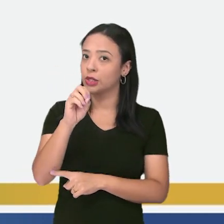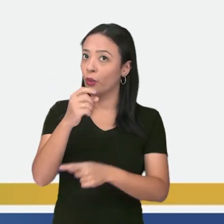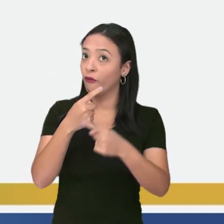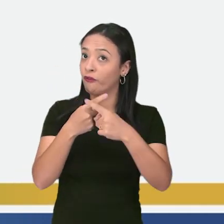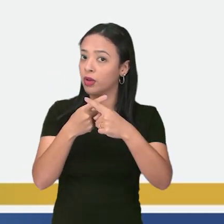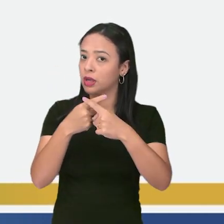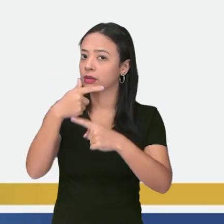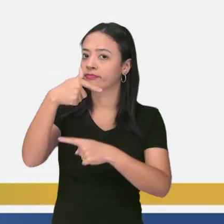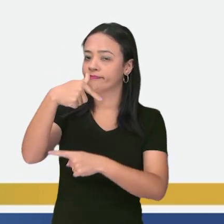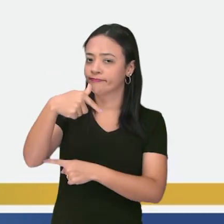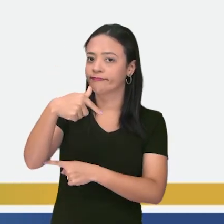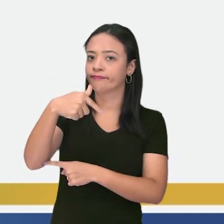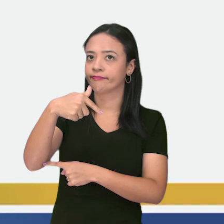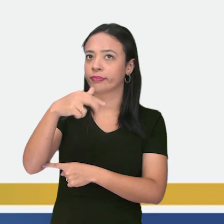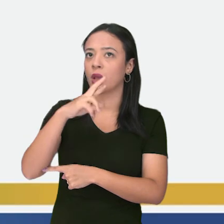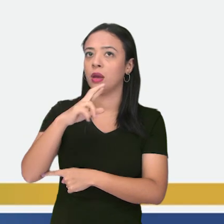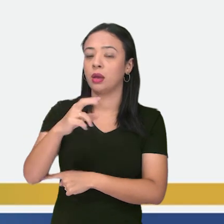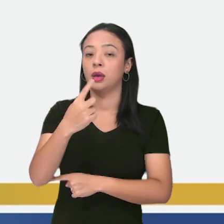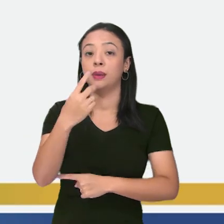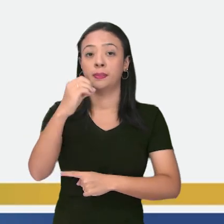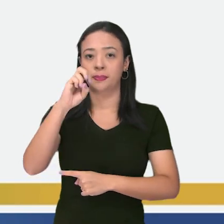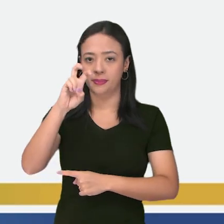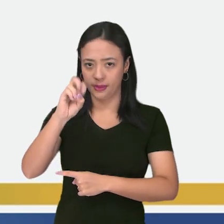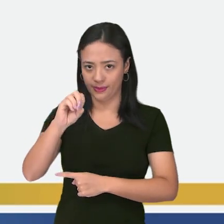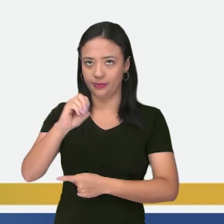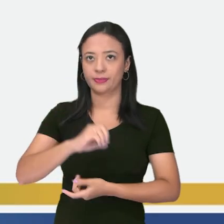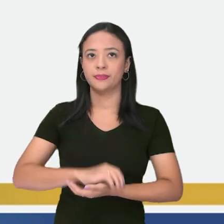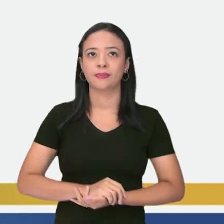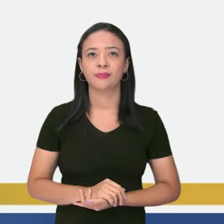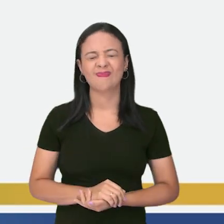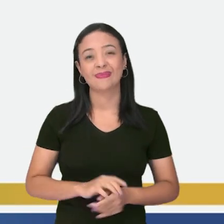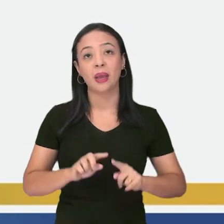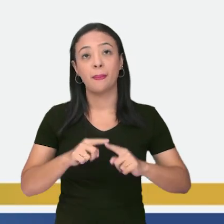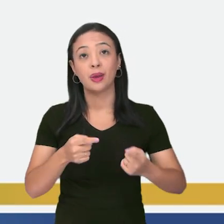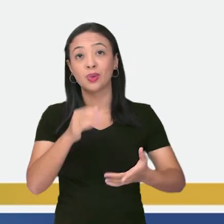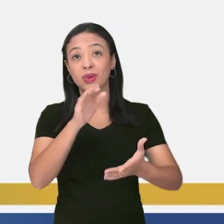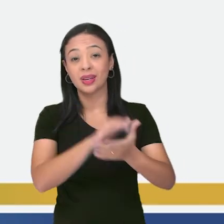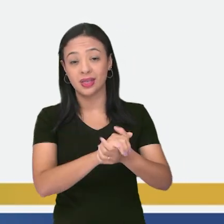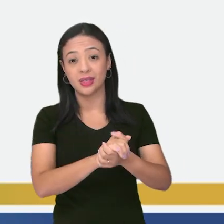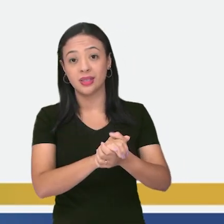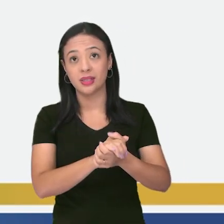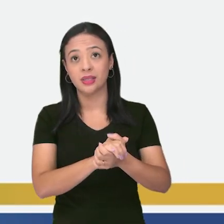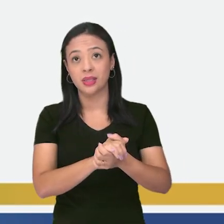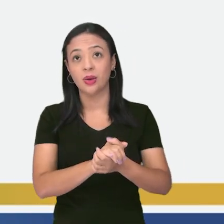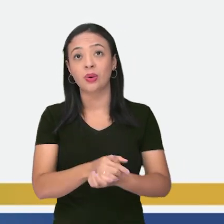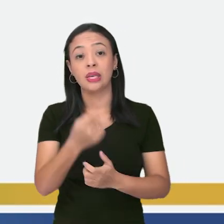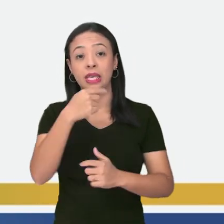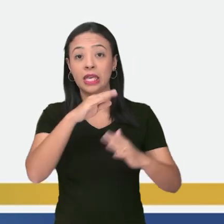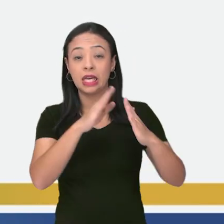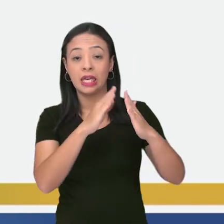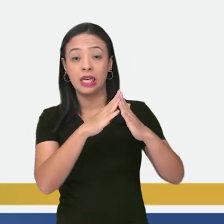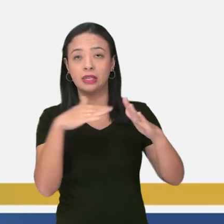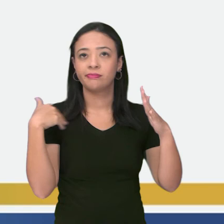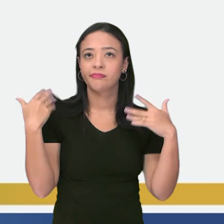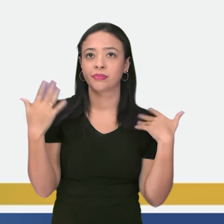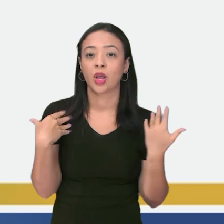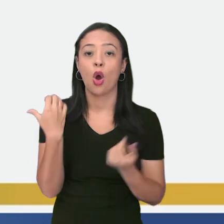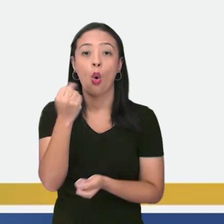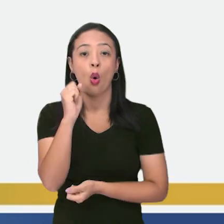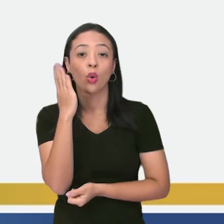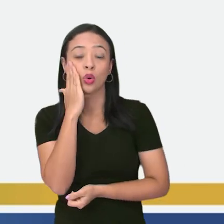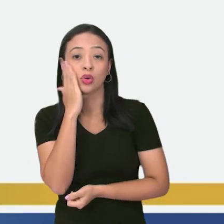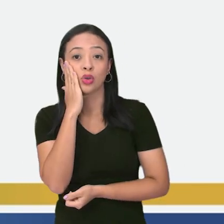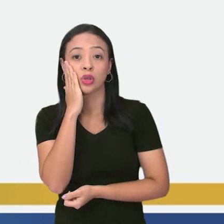vezes 7, que é 1.050. Já um casal que se hospeda por 8 dias, dentro da